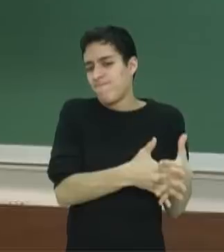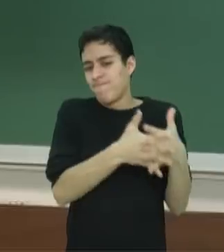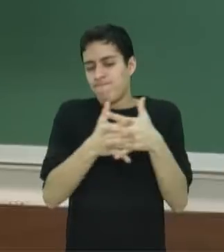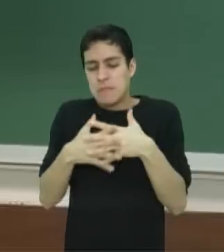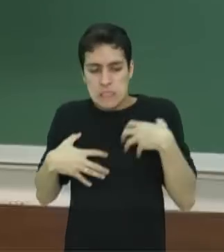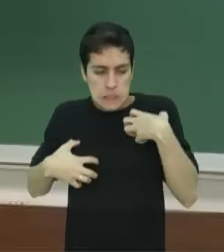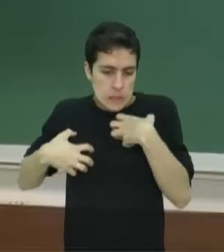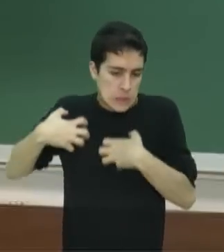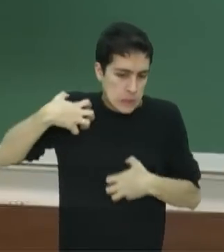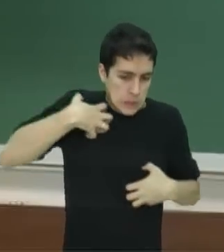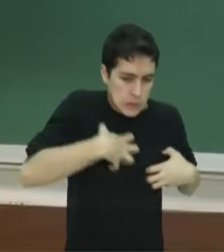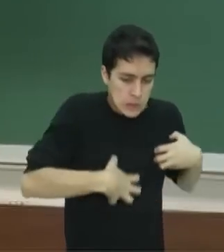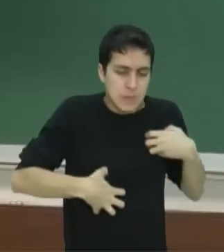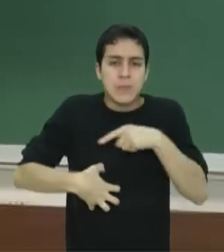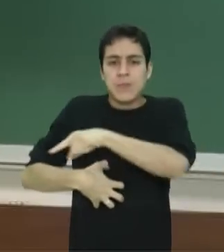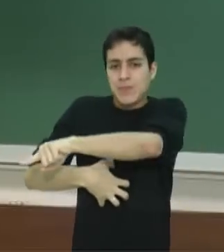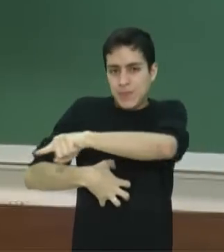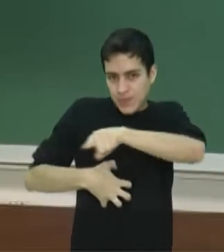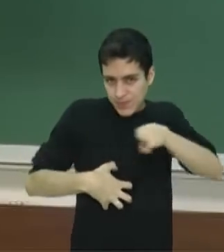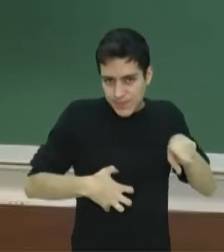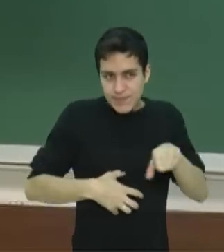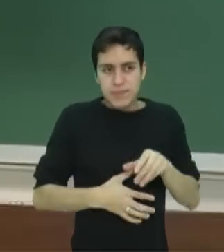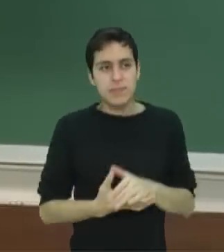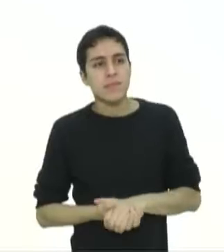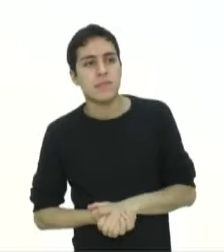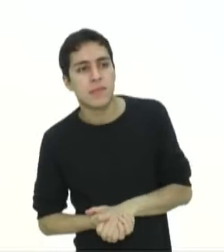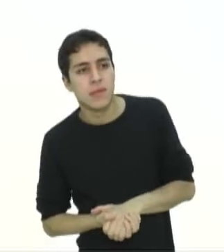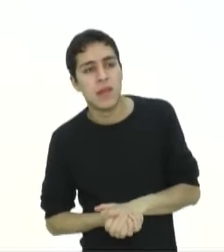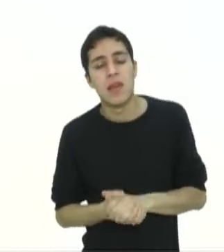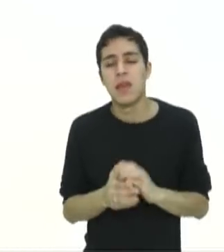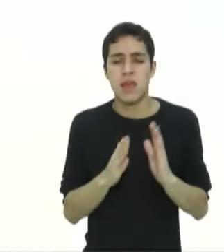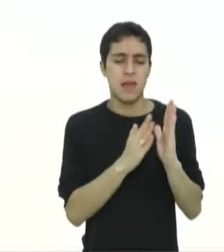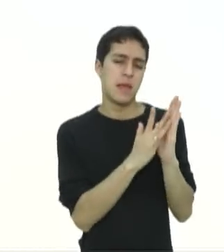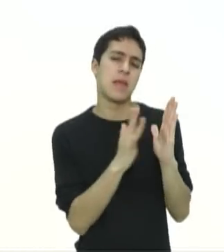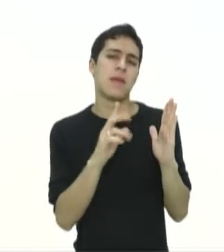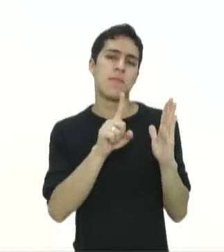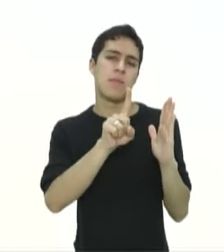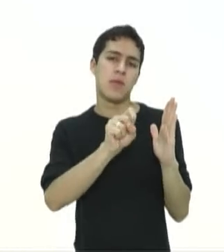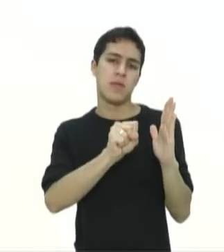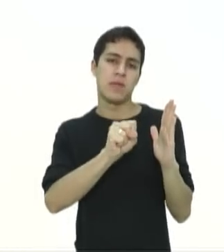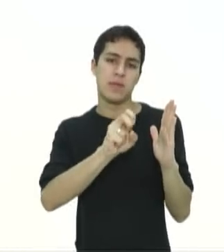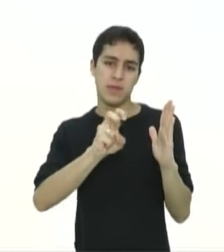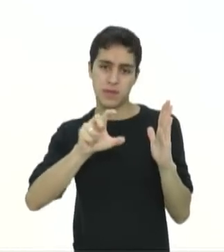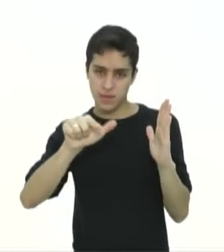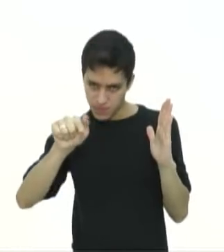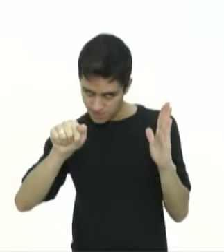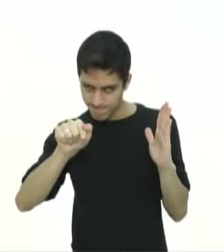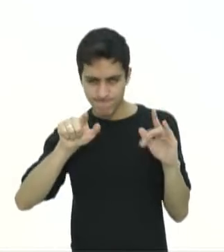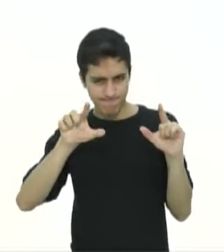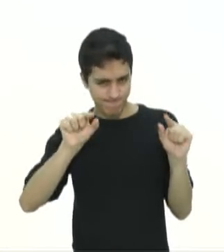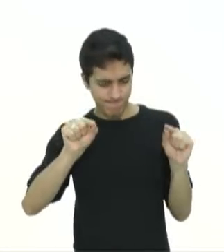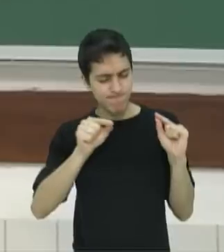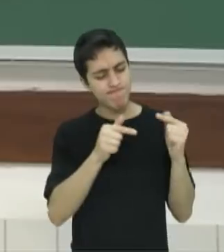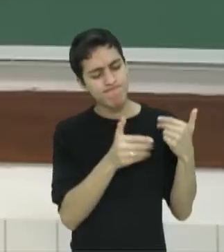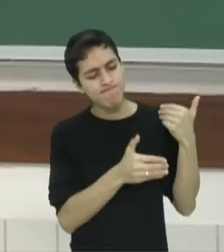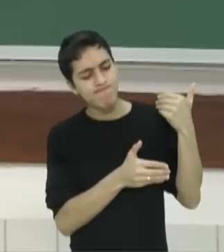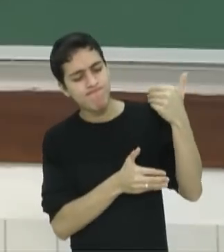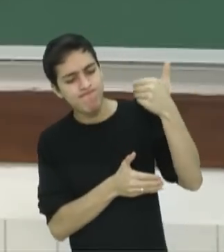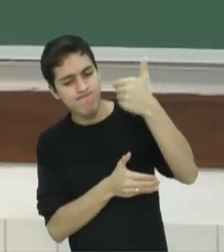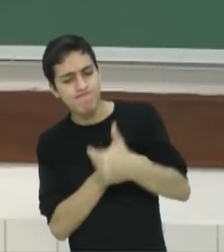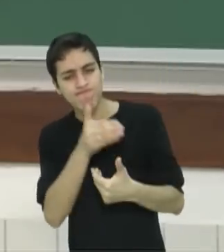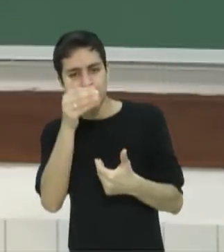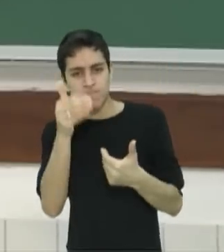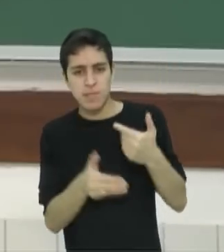eles. Continuando, em 1857, note que algum tempo depois que